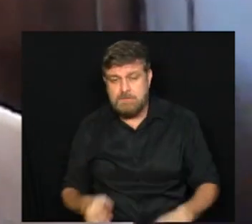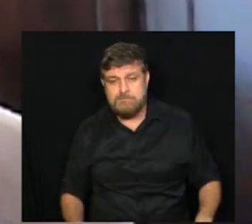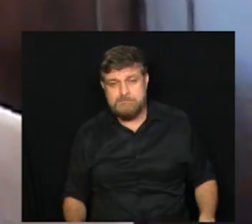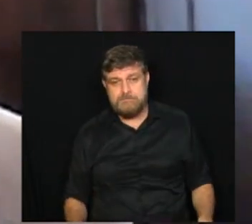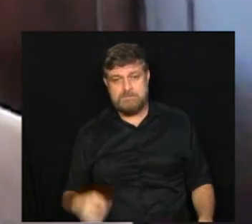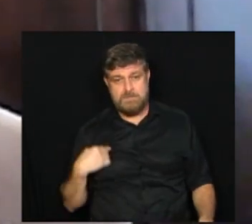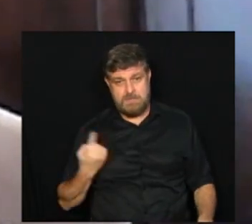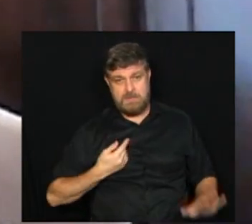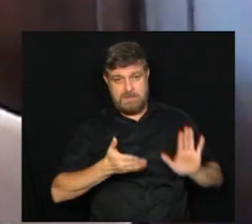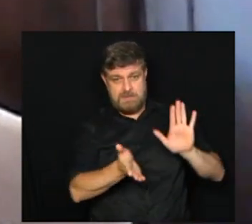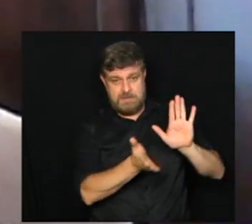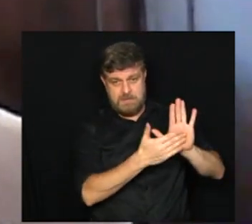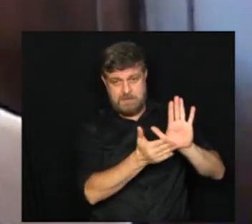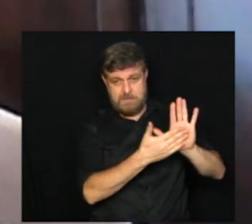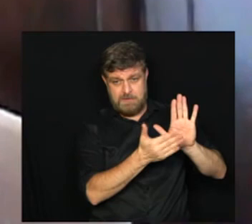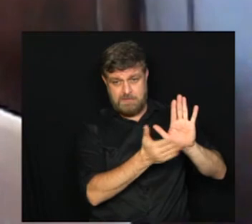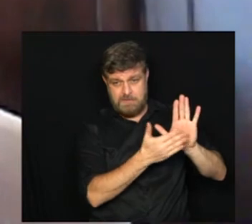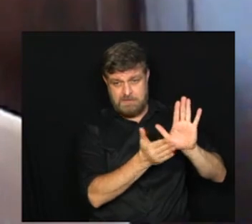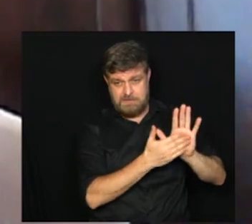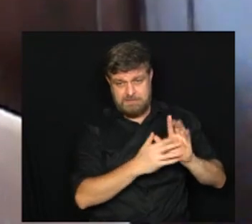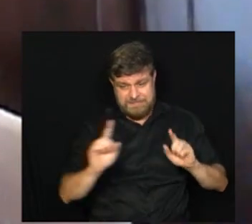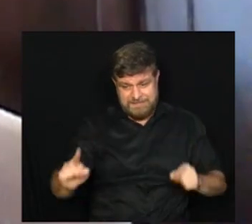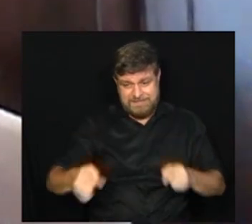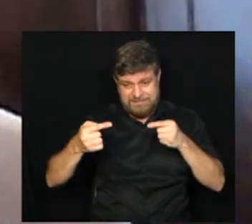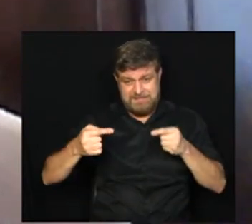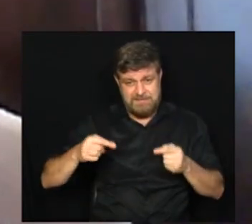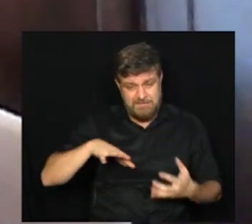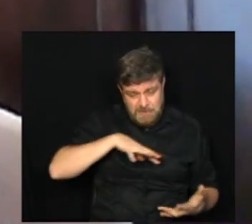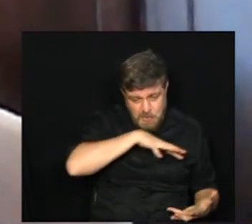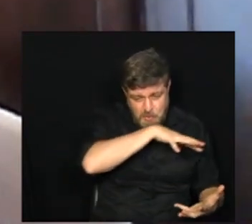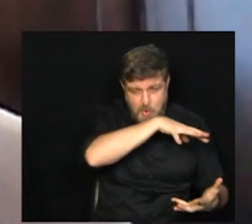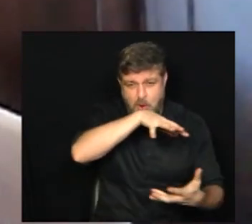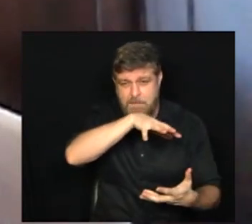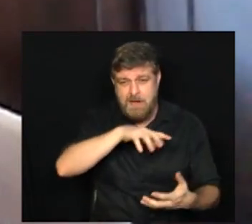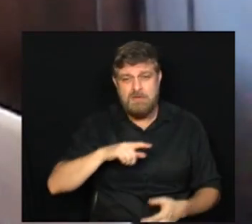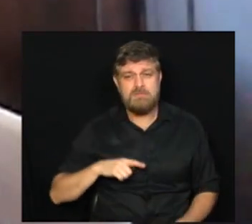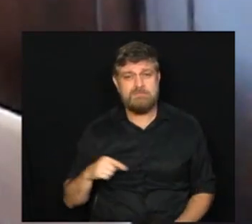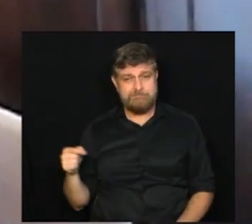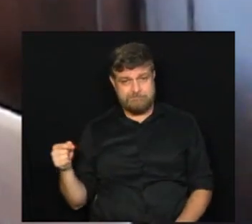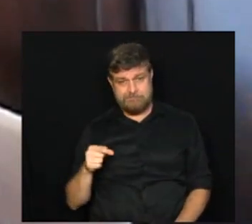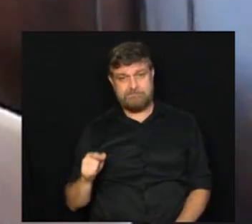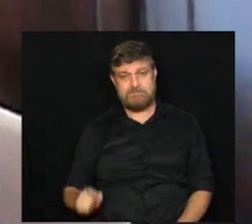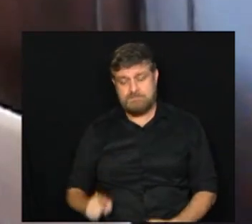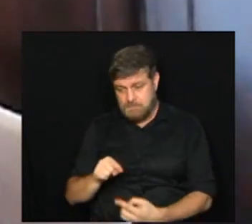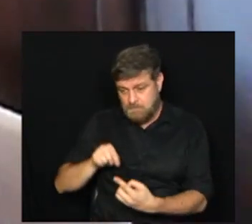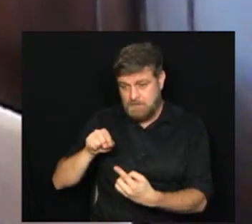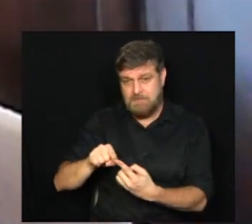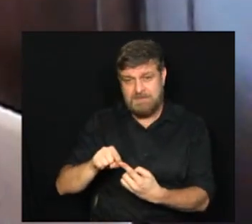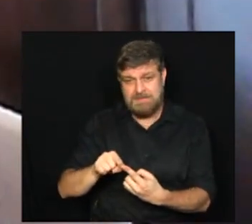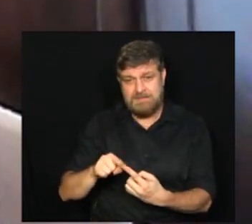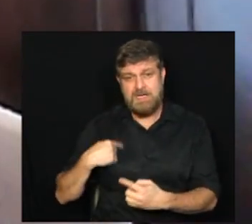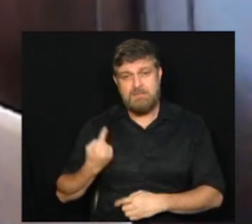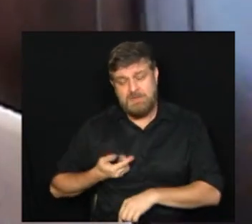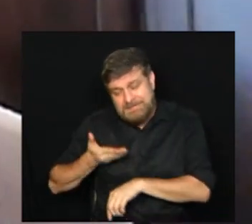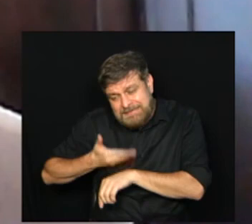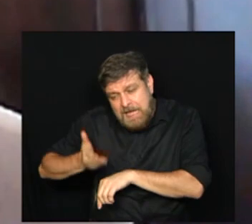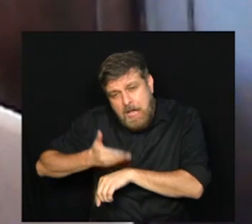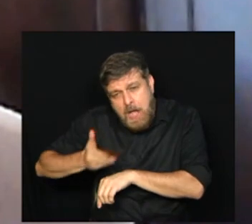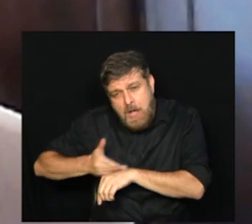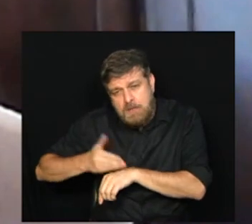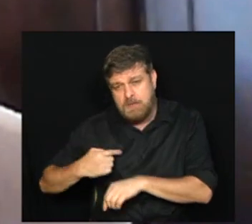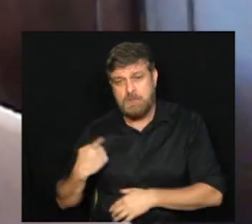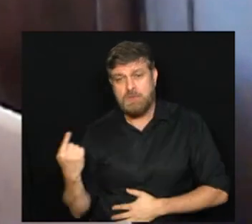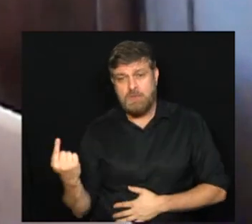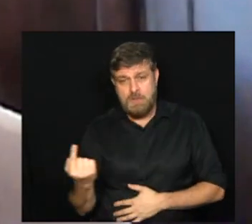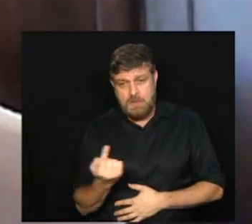essa proposta para o desafio global, ela foi muito no sentido de um exercício também, para que todos que